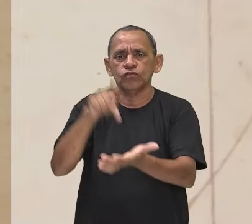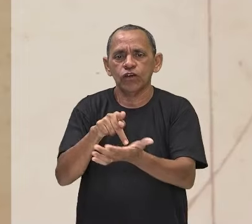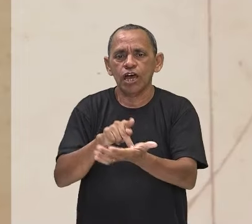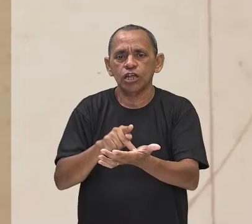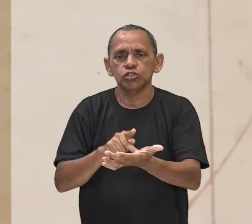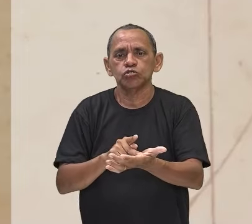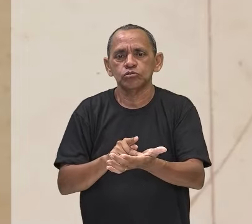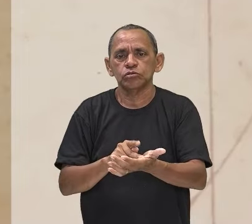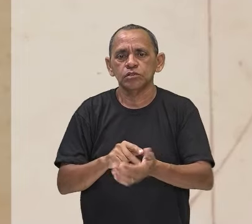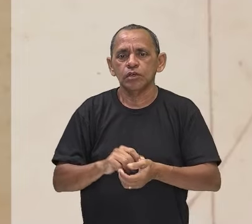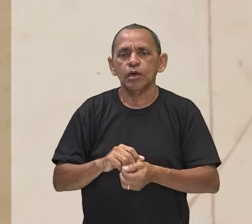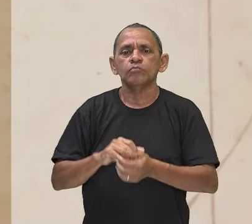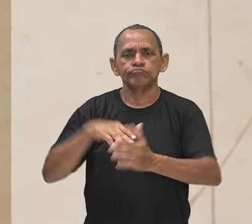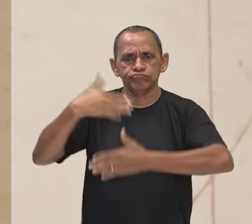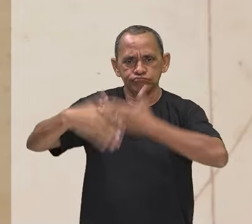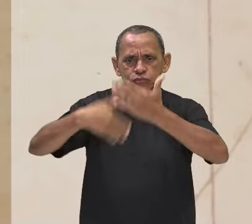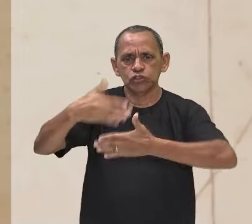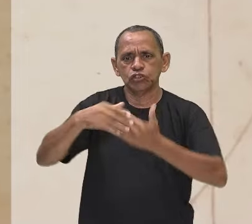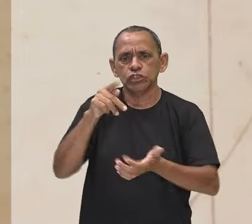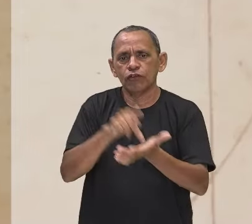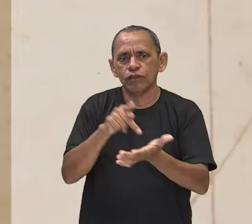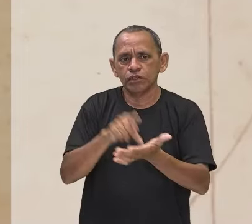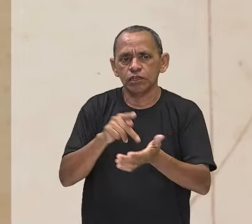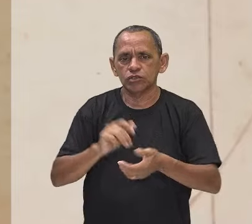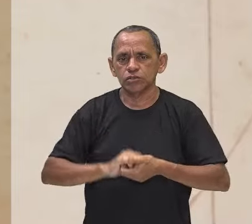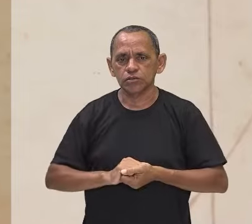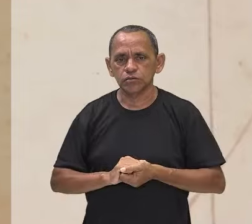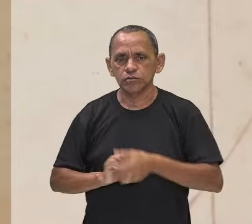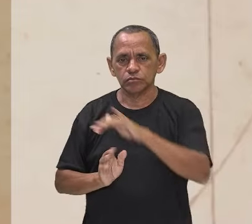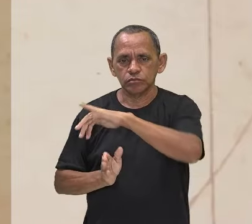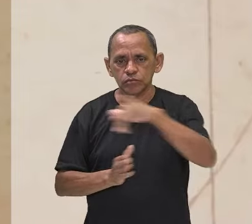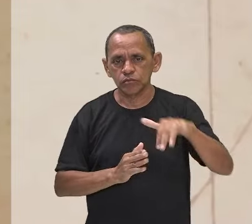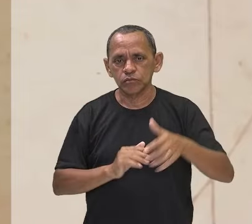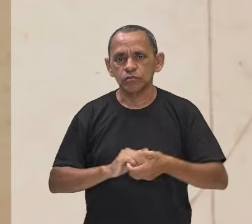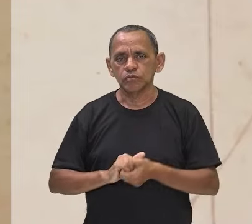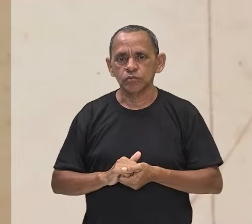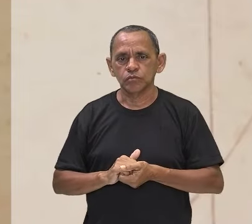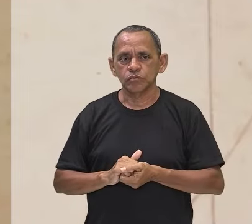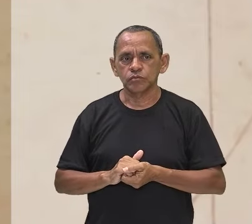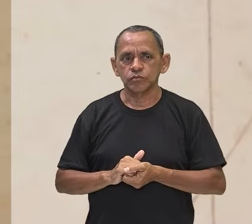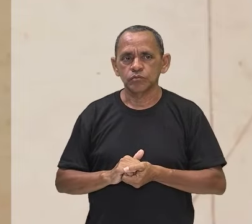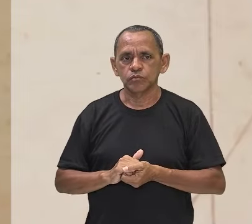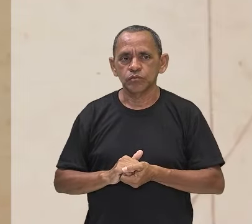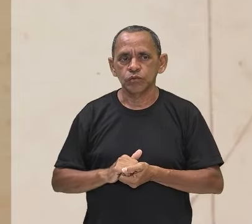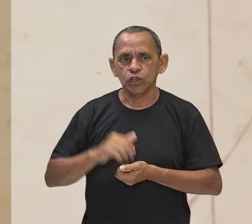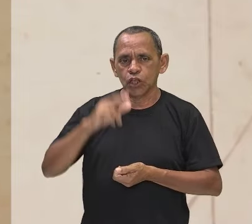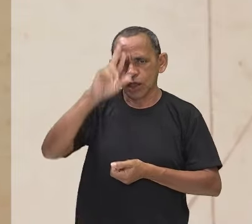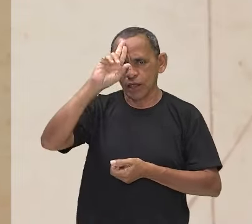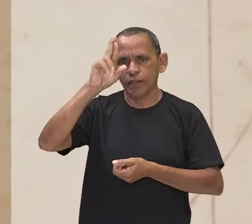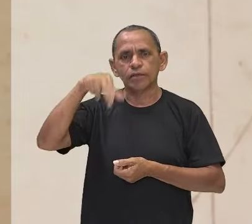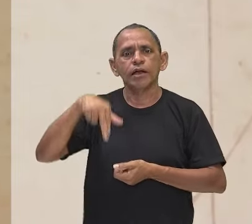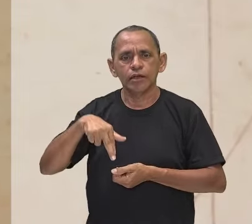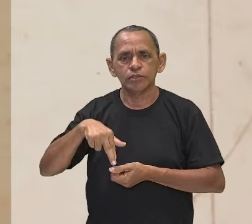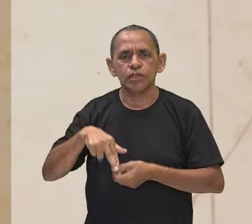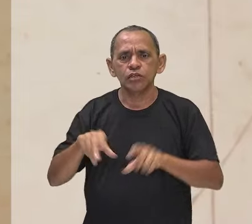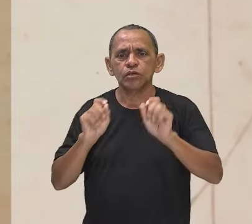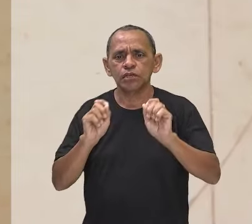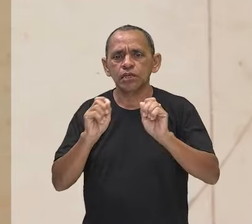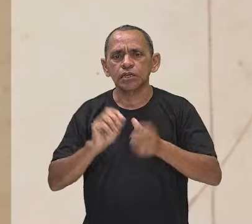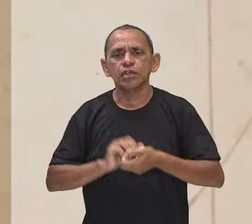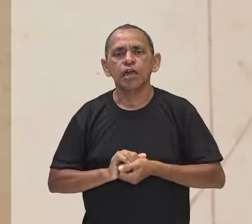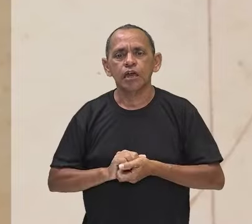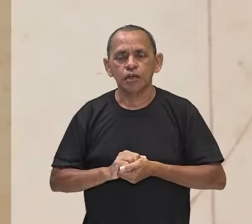alcançar a verdade. Trazendo agora para o racionalismo, é uma corrente que vai dizer que nós só podemos conhecer a